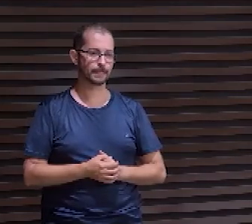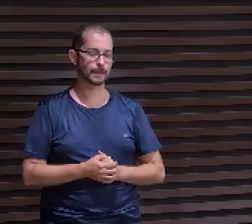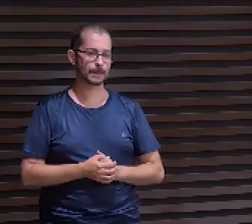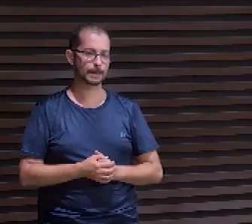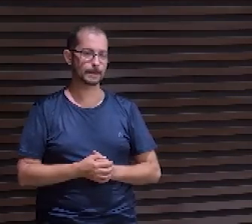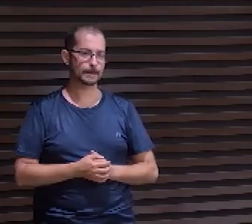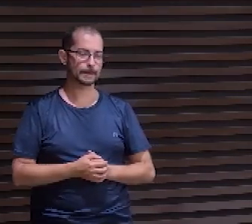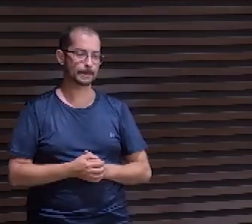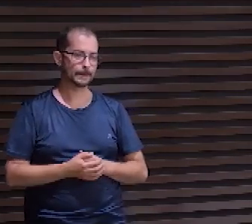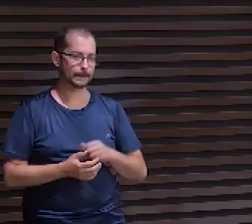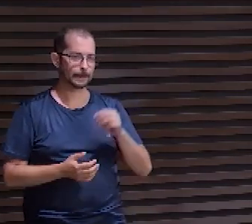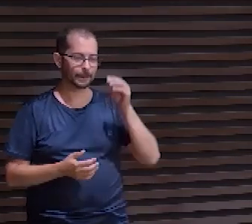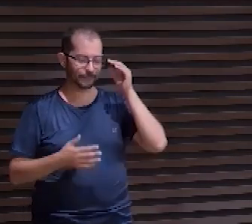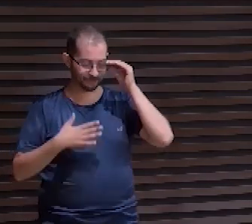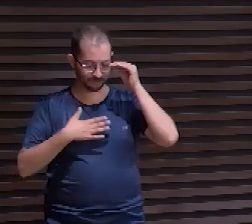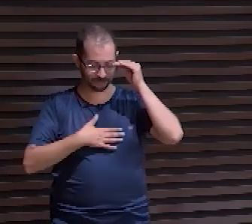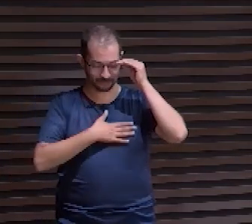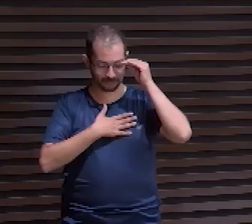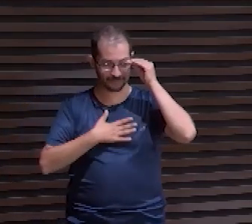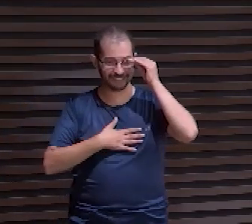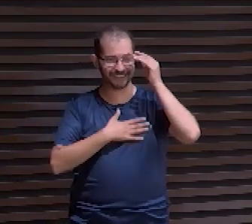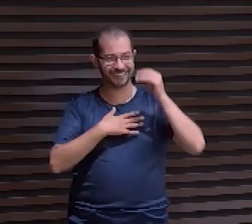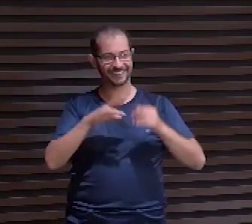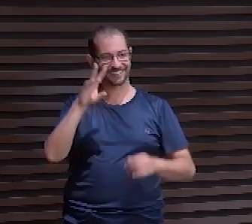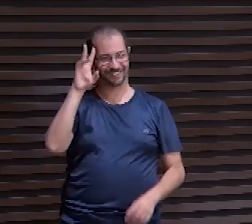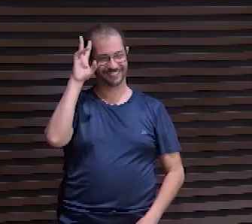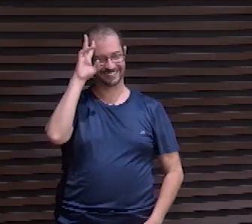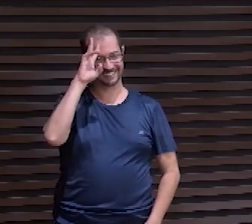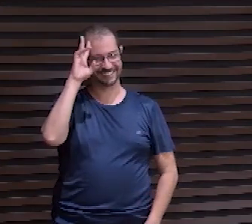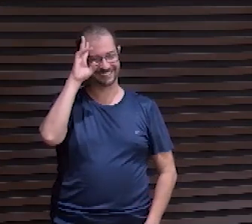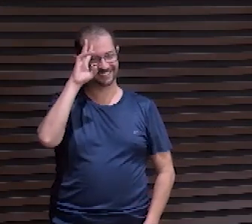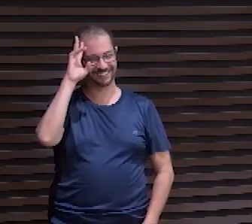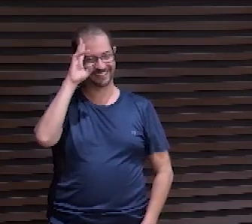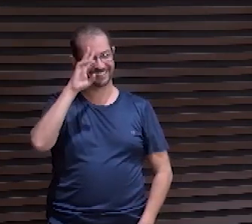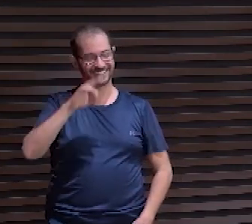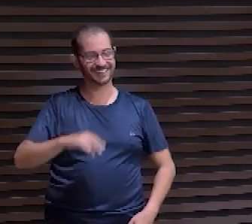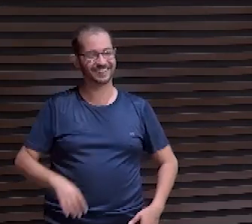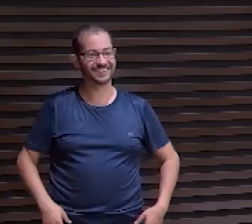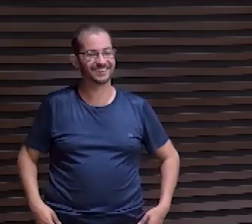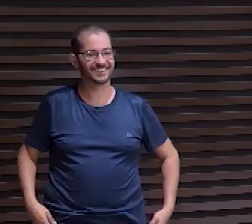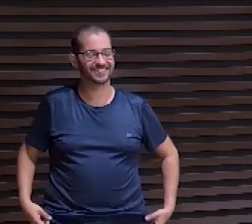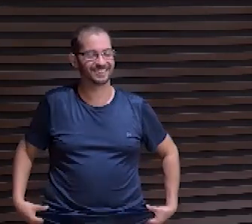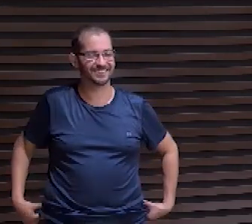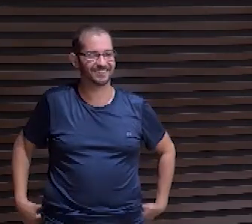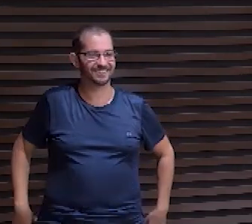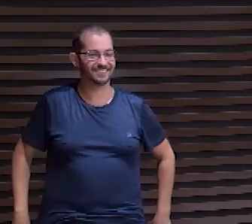Eu gosto de histórias, né? Eu não vou perder a oportunidade.